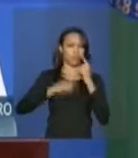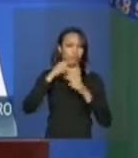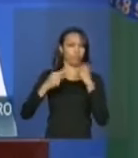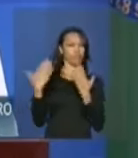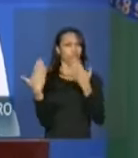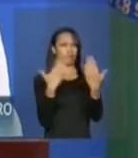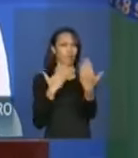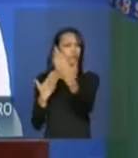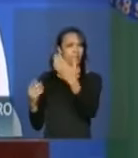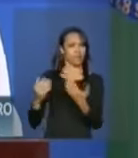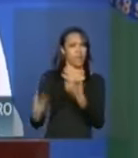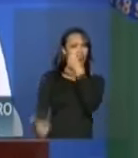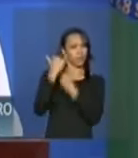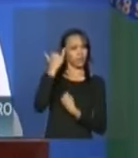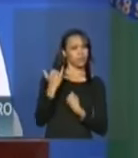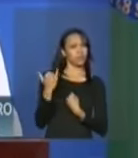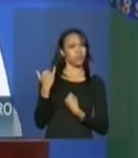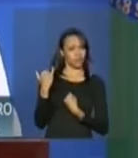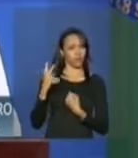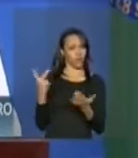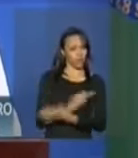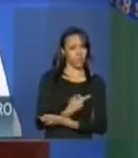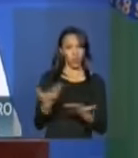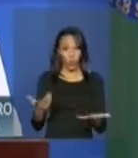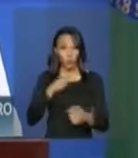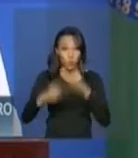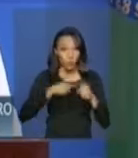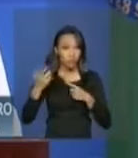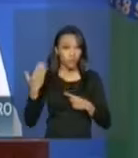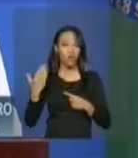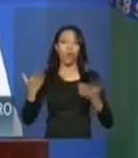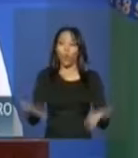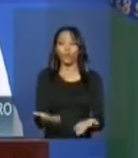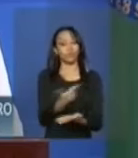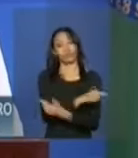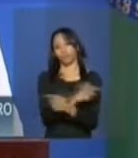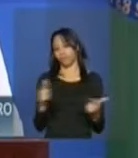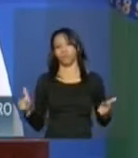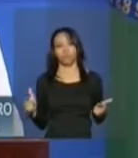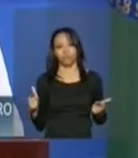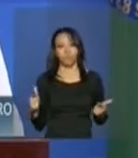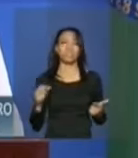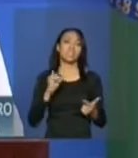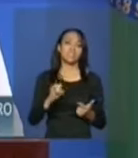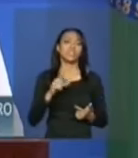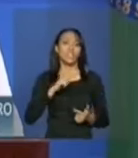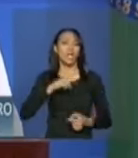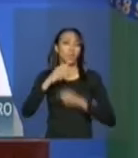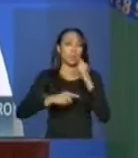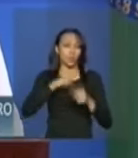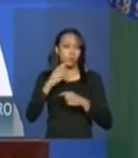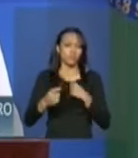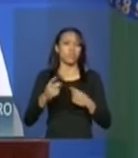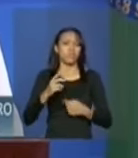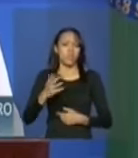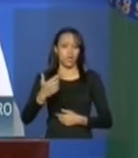golpe, a farsa, a traição em curso, não há mais. Se havia alguma dúvida sobre a minha